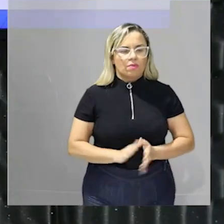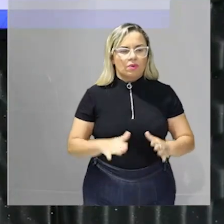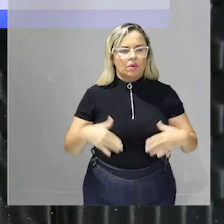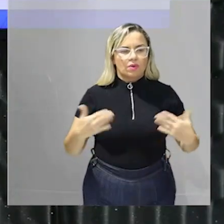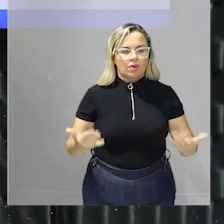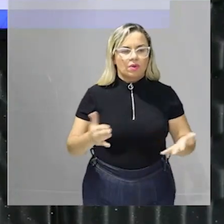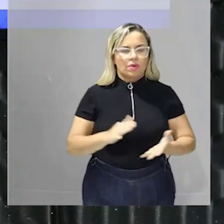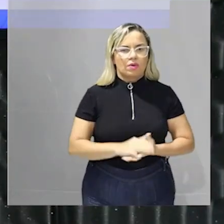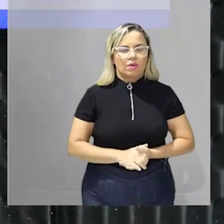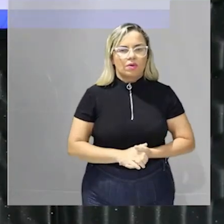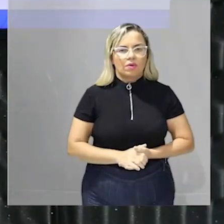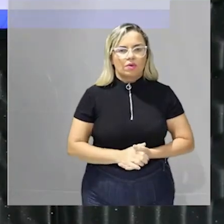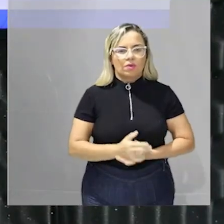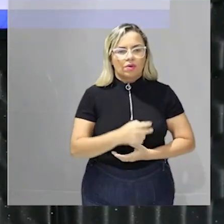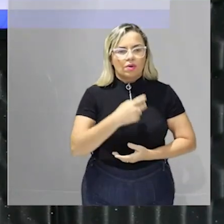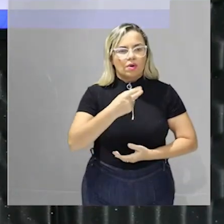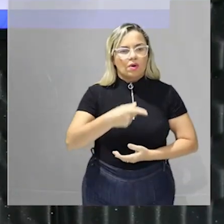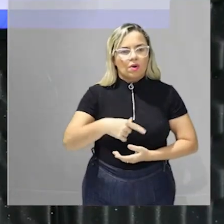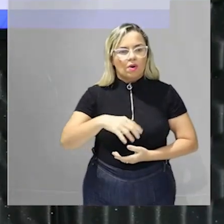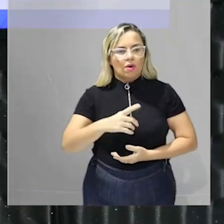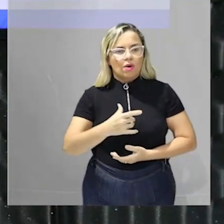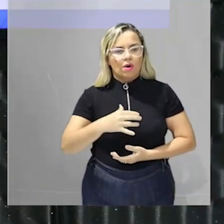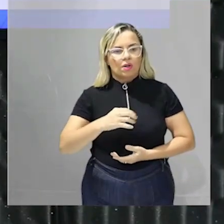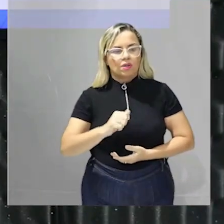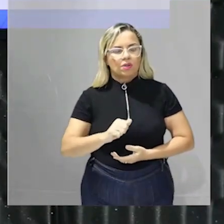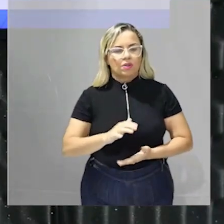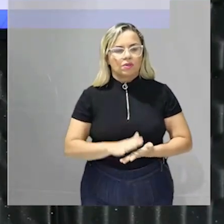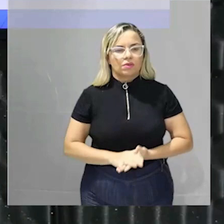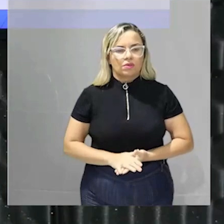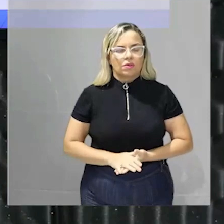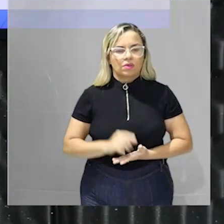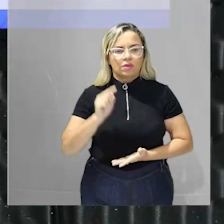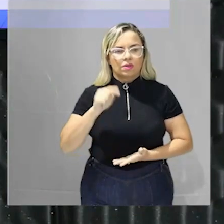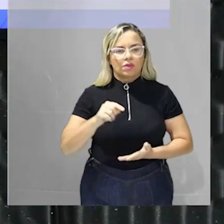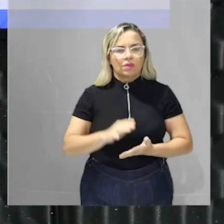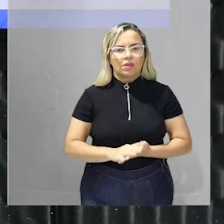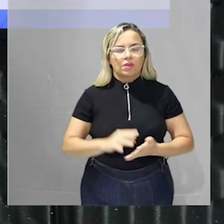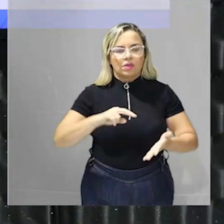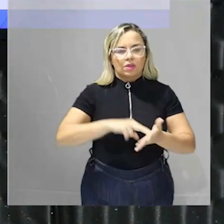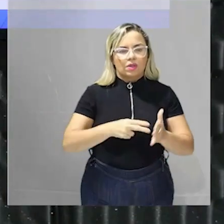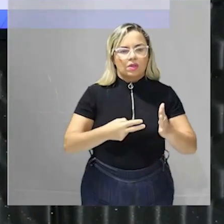assim, policia, tá? Ele policia, agente.